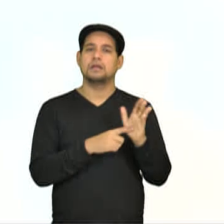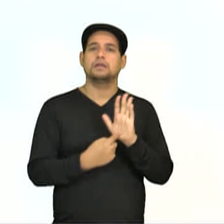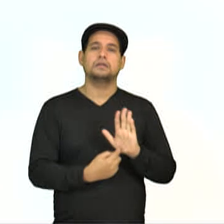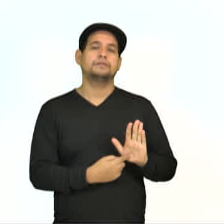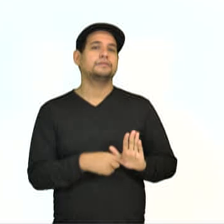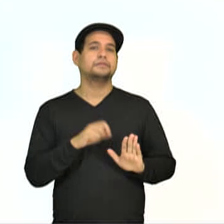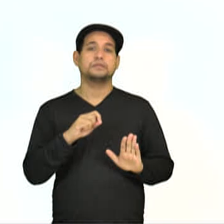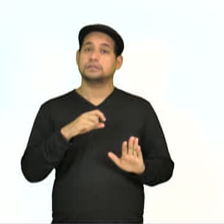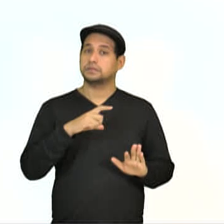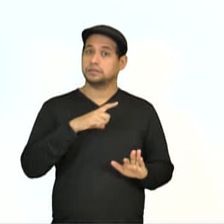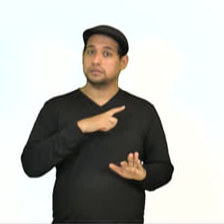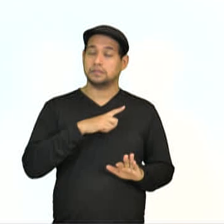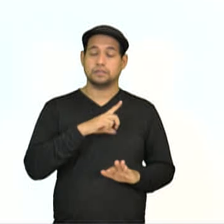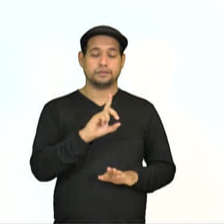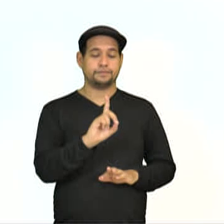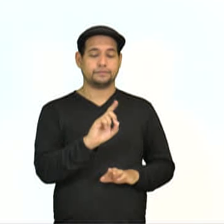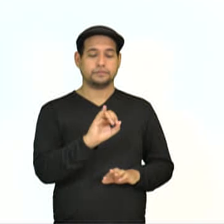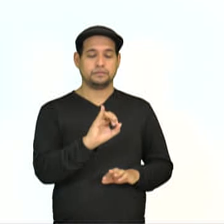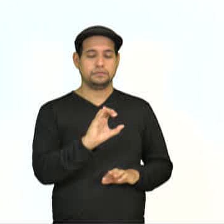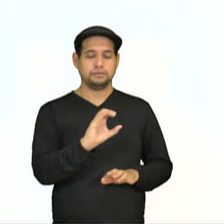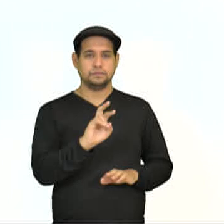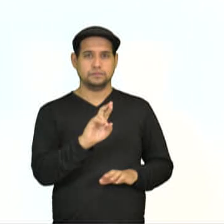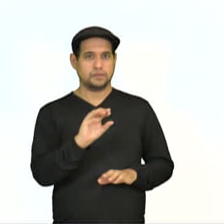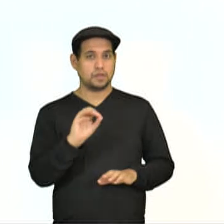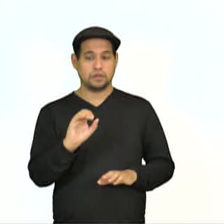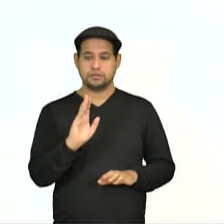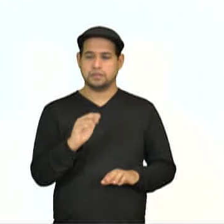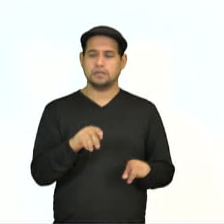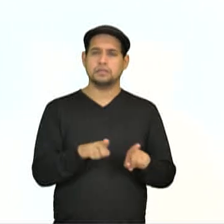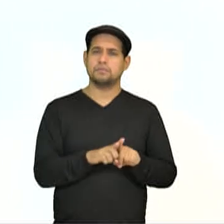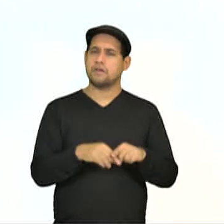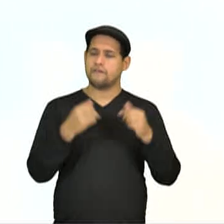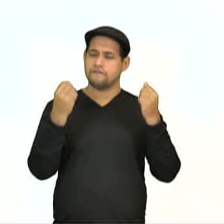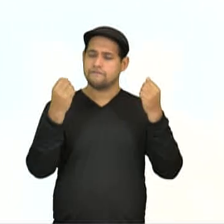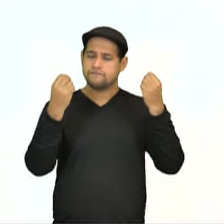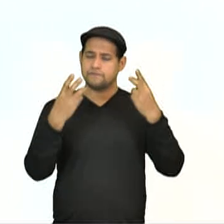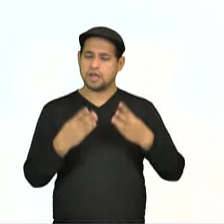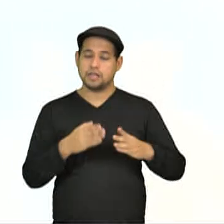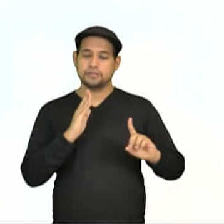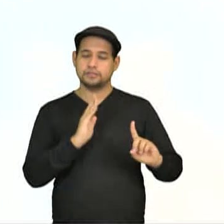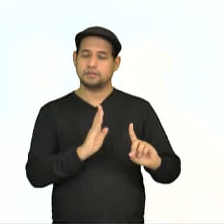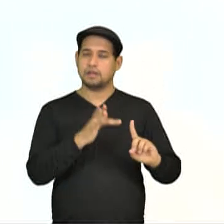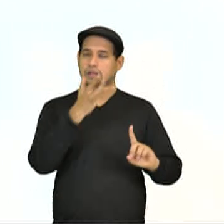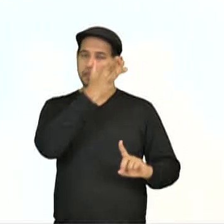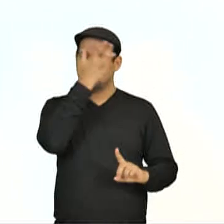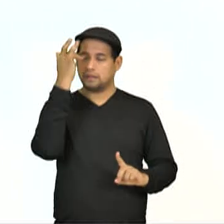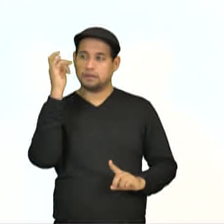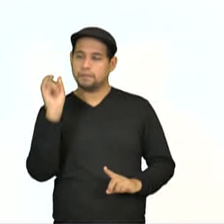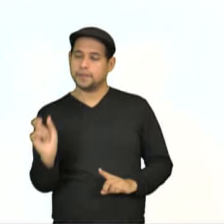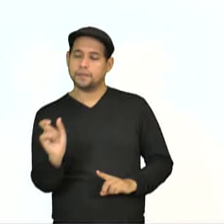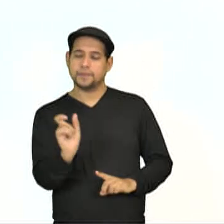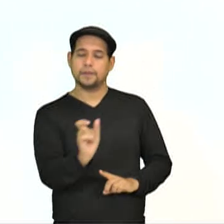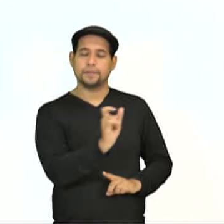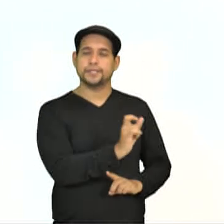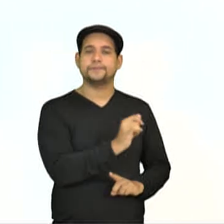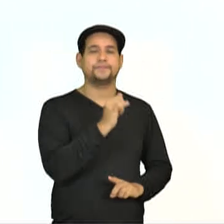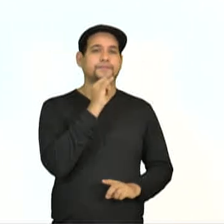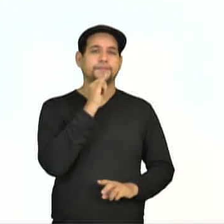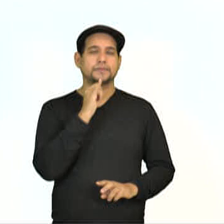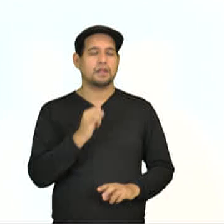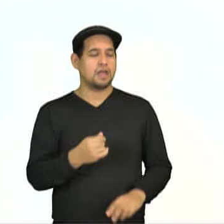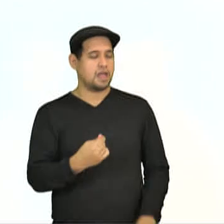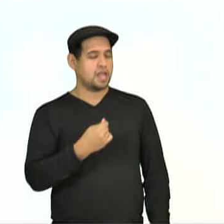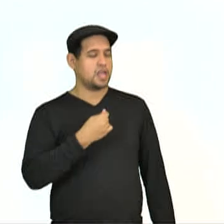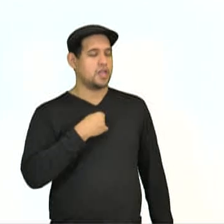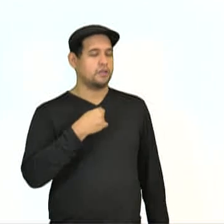que temos um discurso direto, ou seja, trata-se da fala direta dos personagens, né? Então, quando ele diz assim, eu